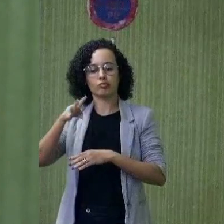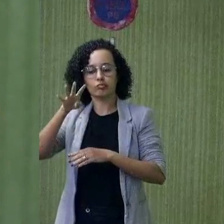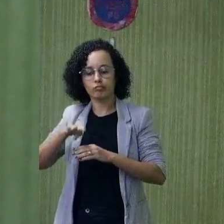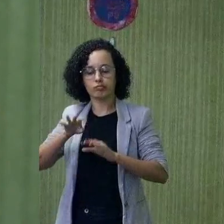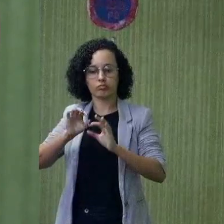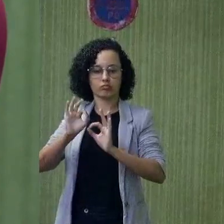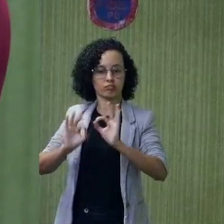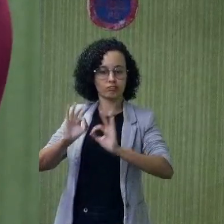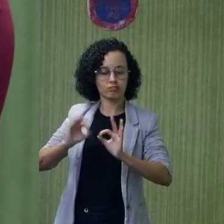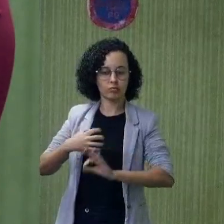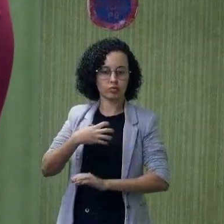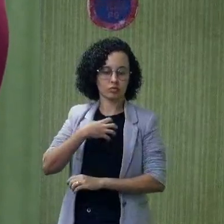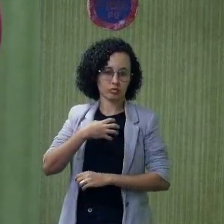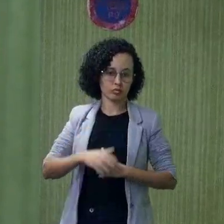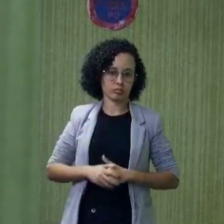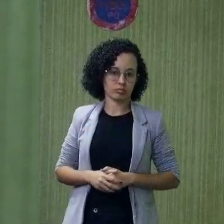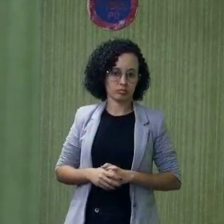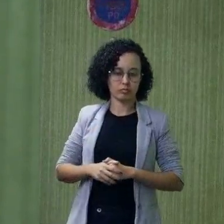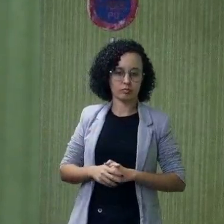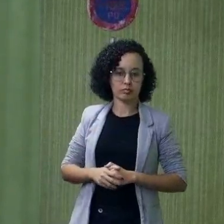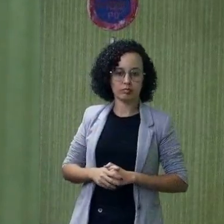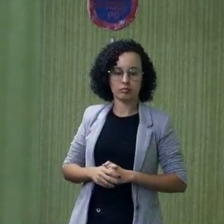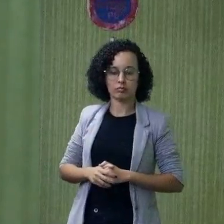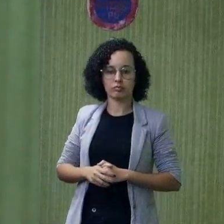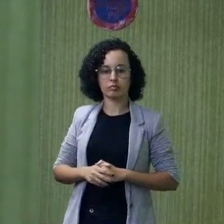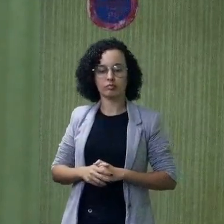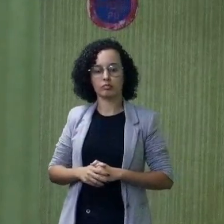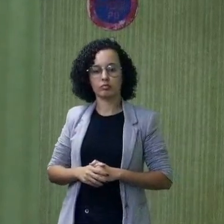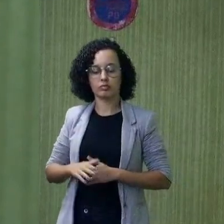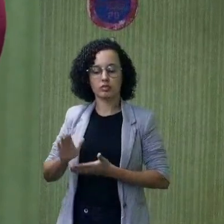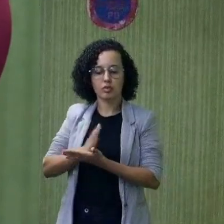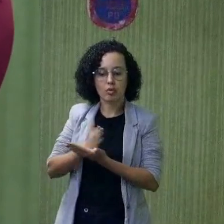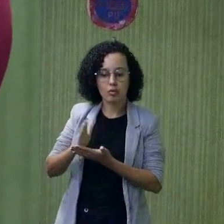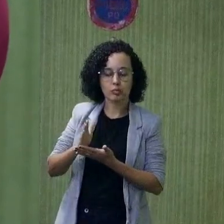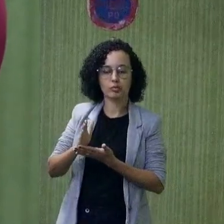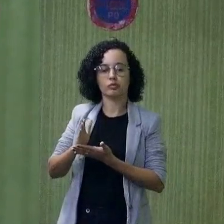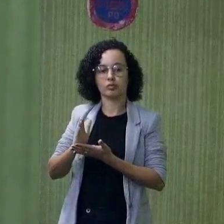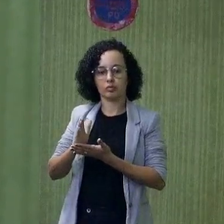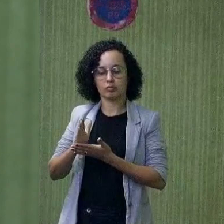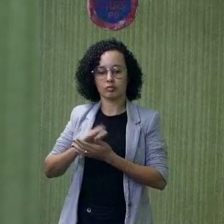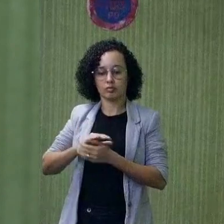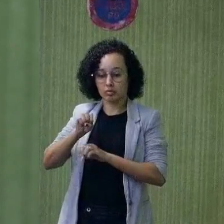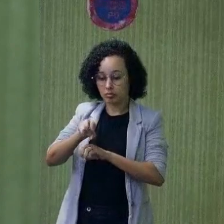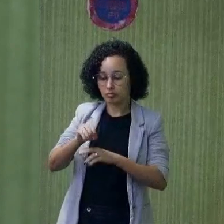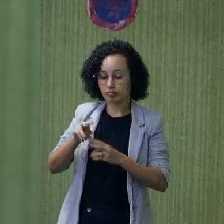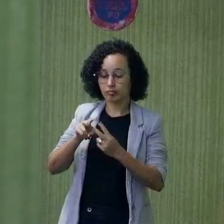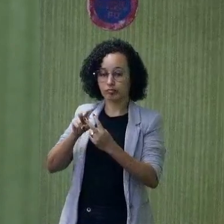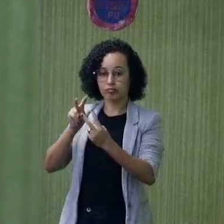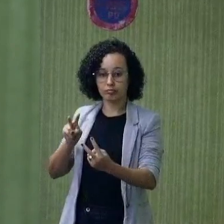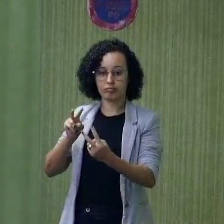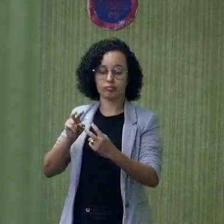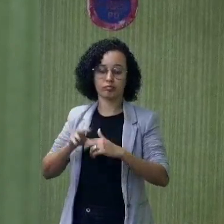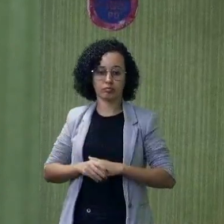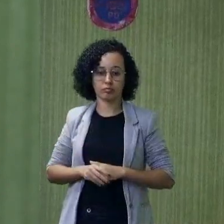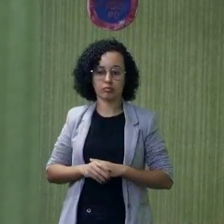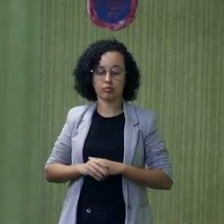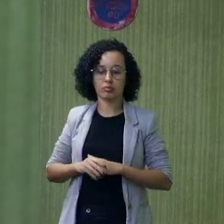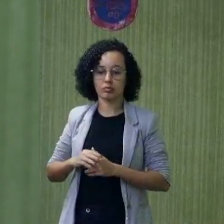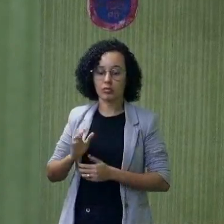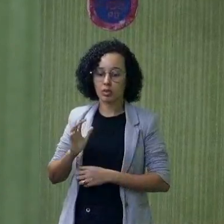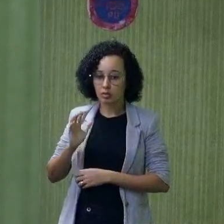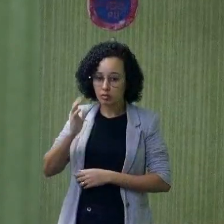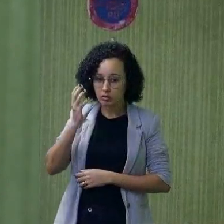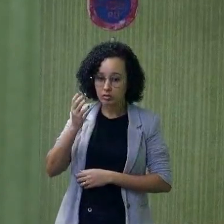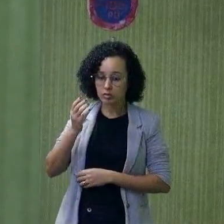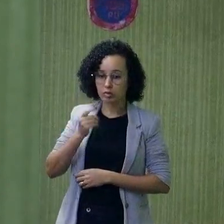também infelizmente mas é o possível em alguns casos o ensino remoto isso aconteceu até bem